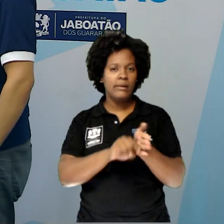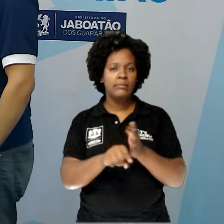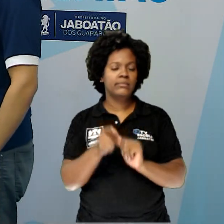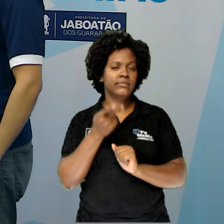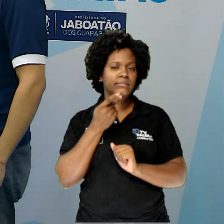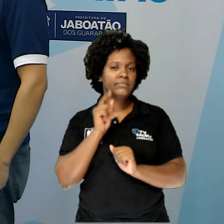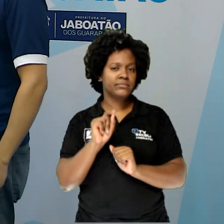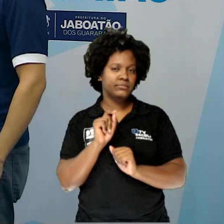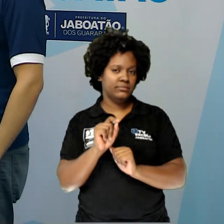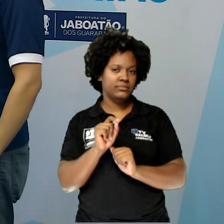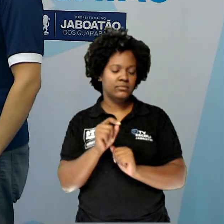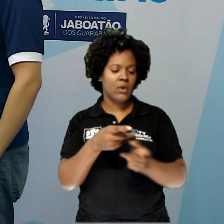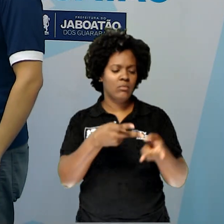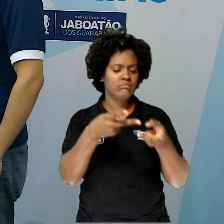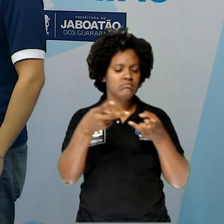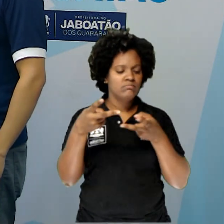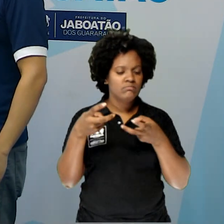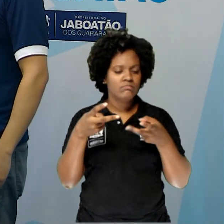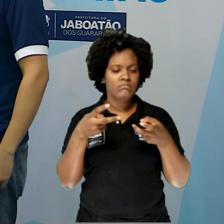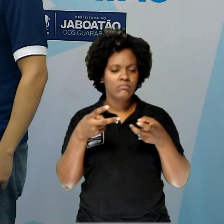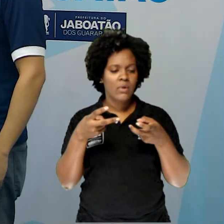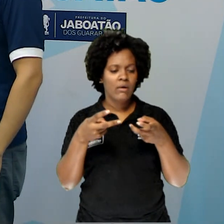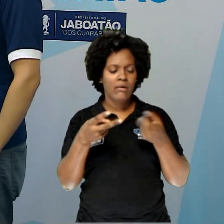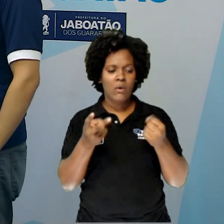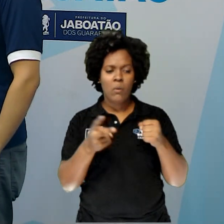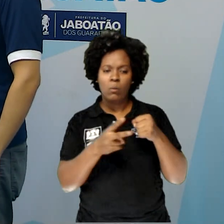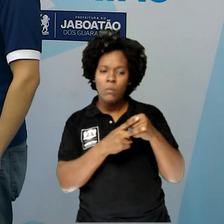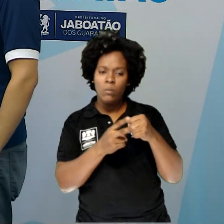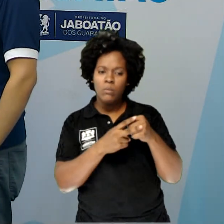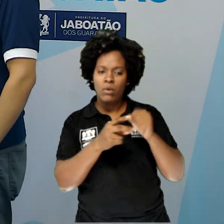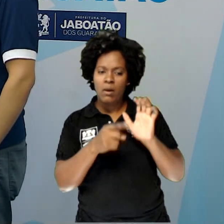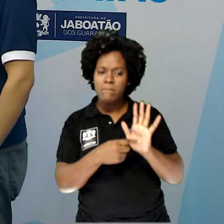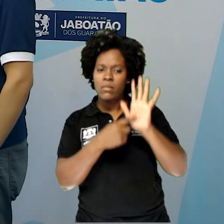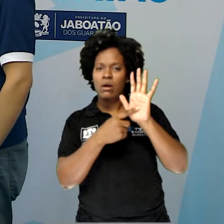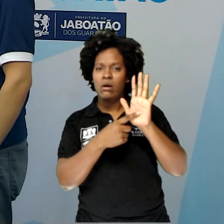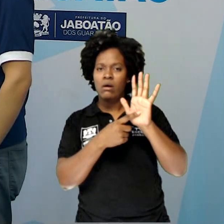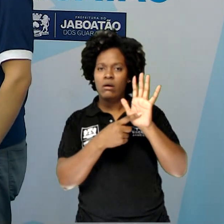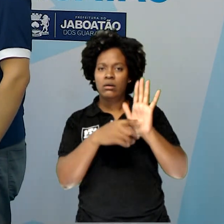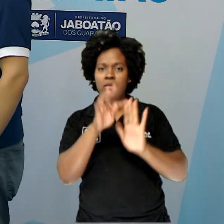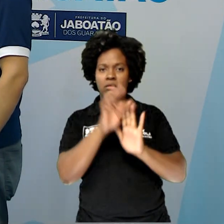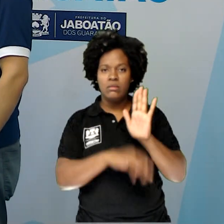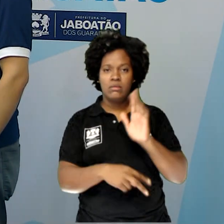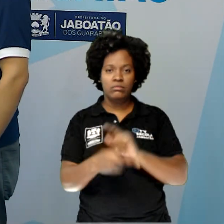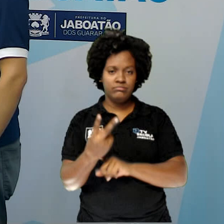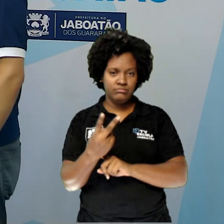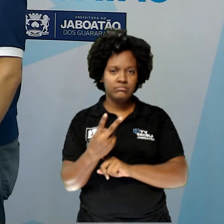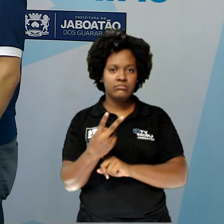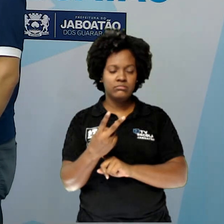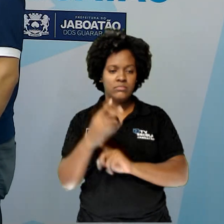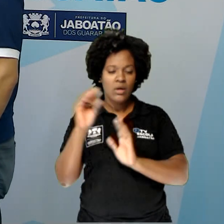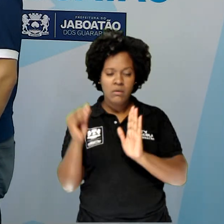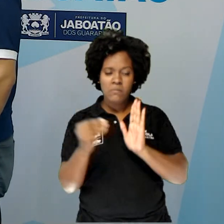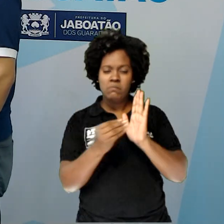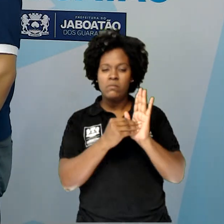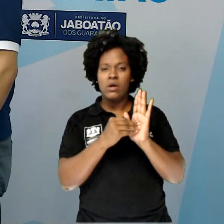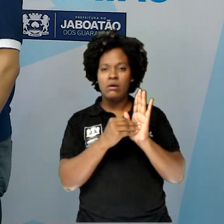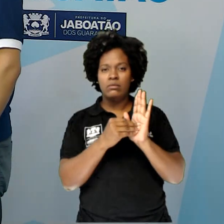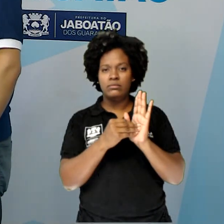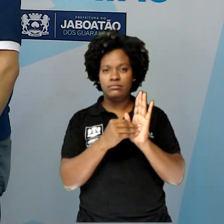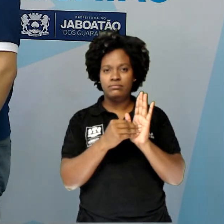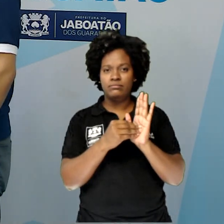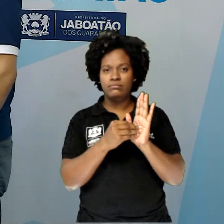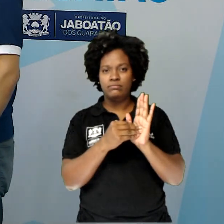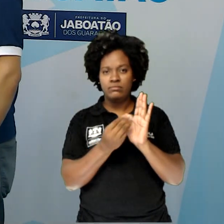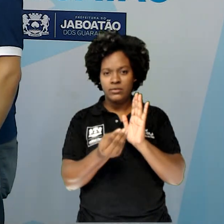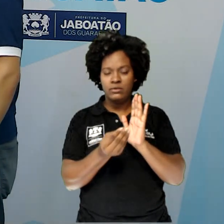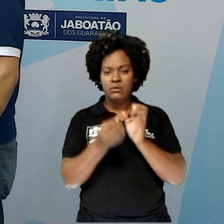seguinte, observe a forma verbal destacada no texto 2 e assinale a alternativa